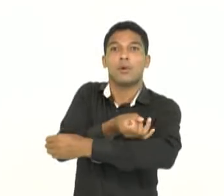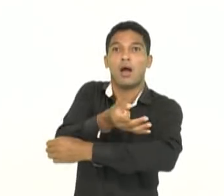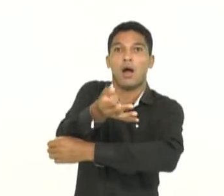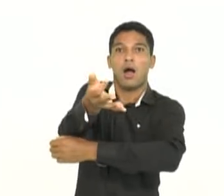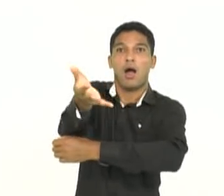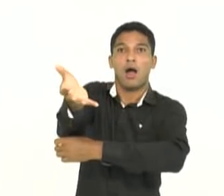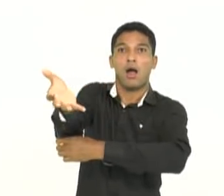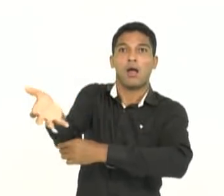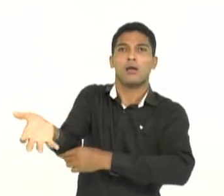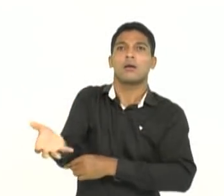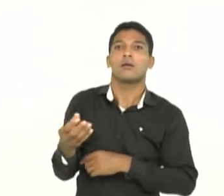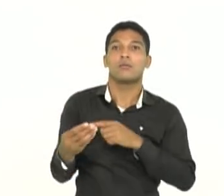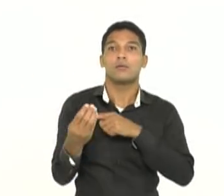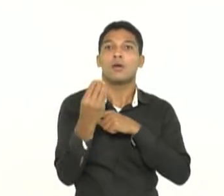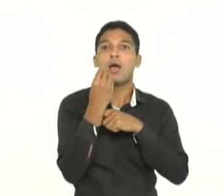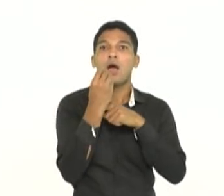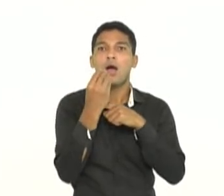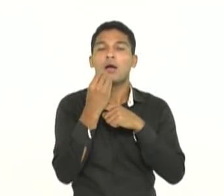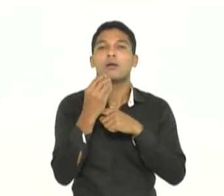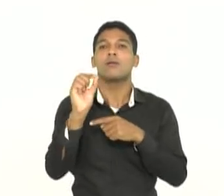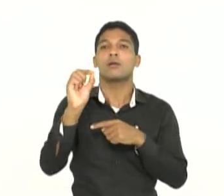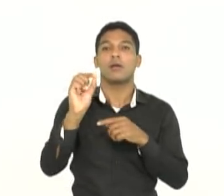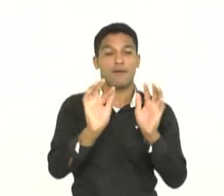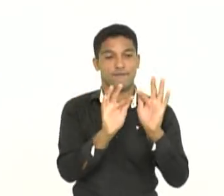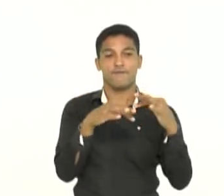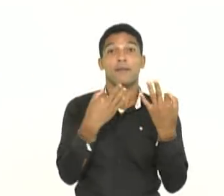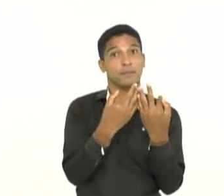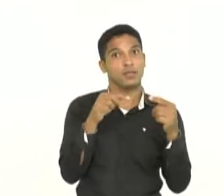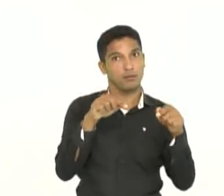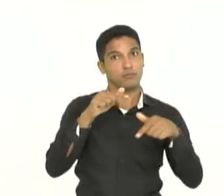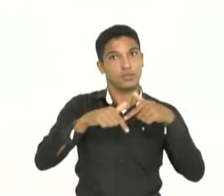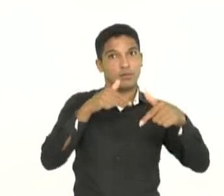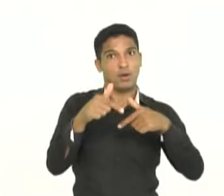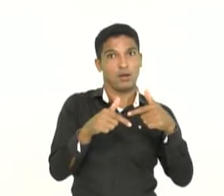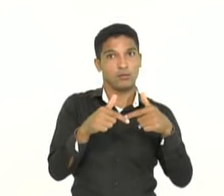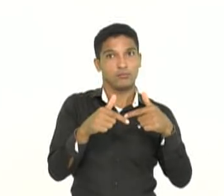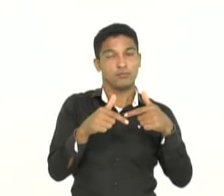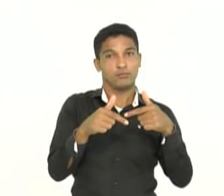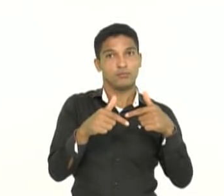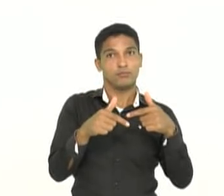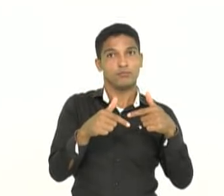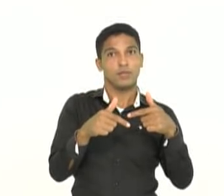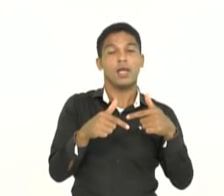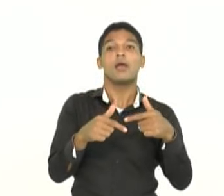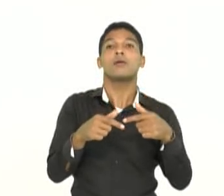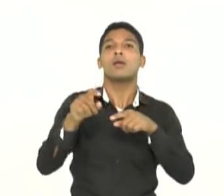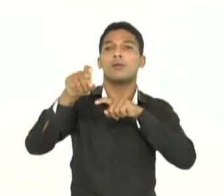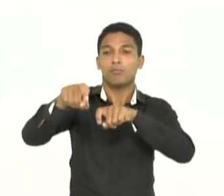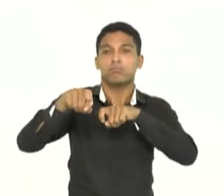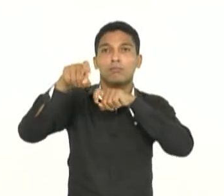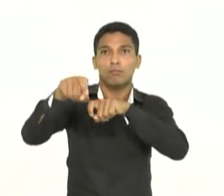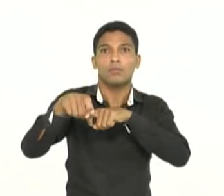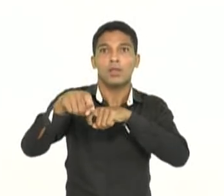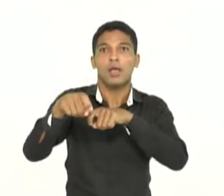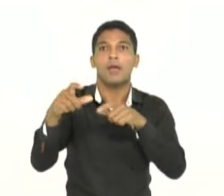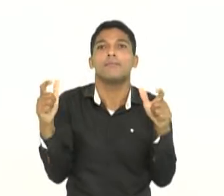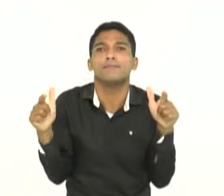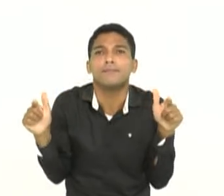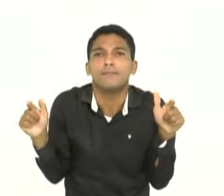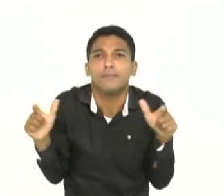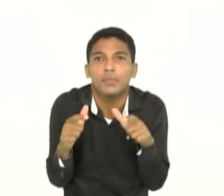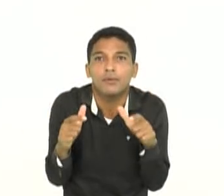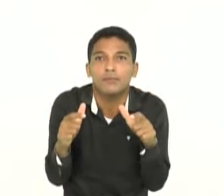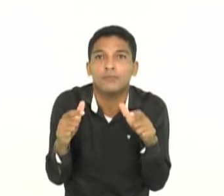obra familiar, então é a família que trabalha nessa atividade ali, nas pequenas propriedades rurais, e